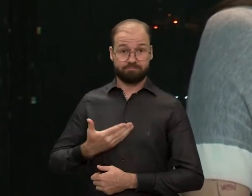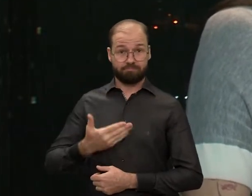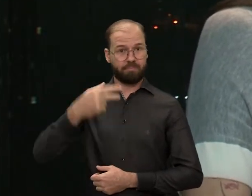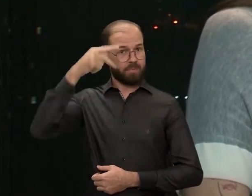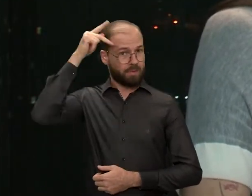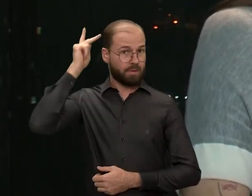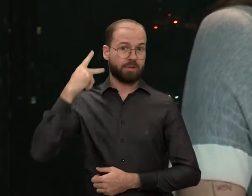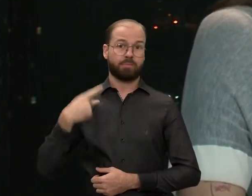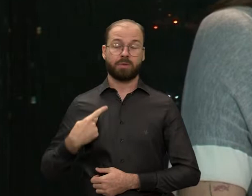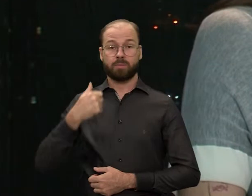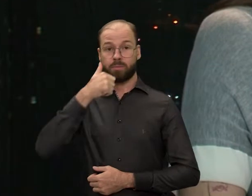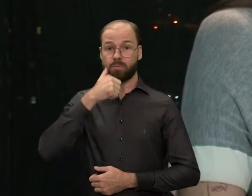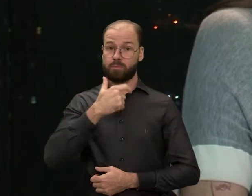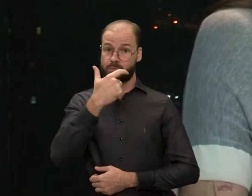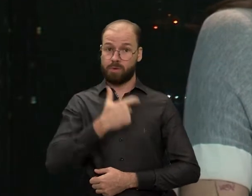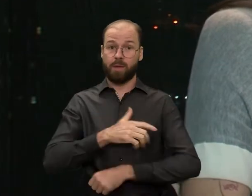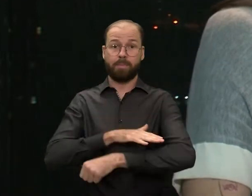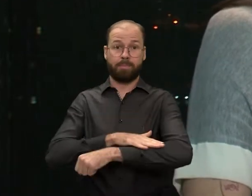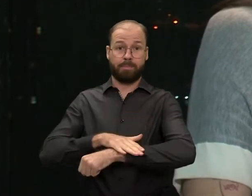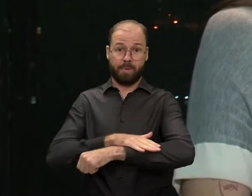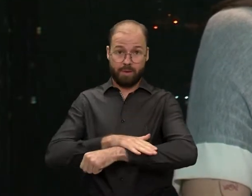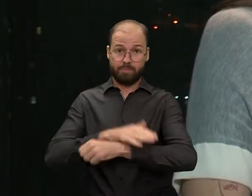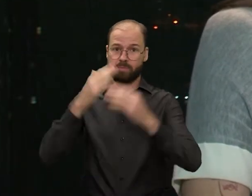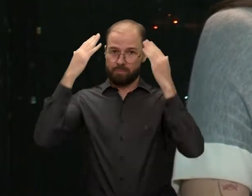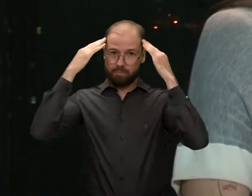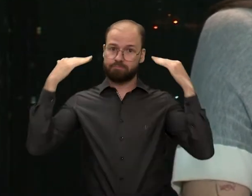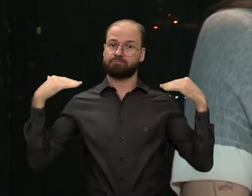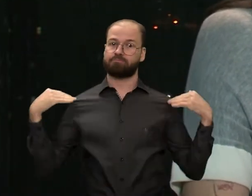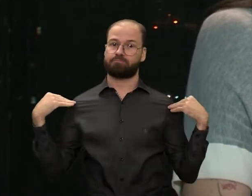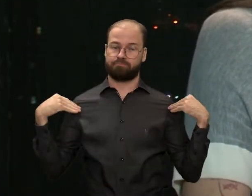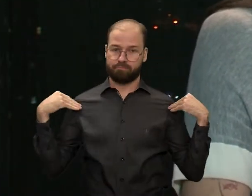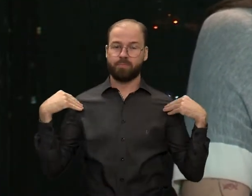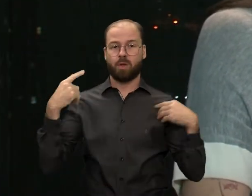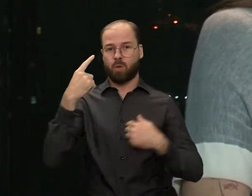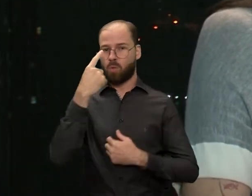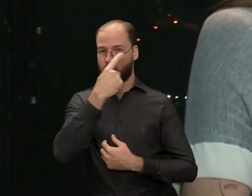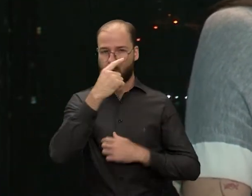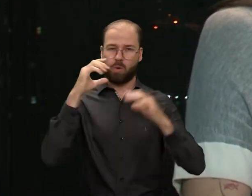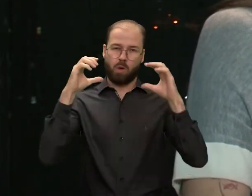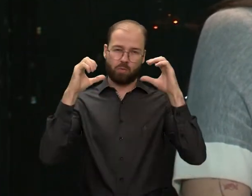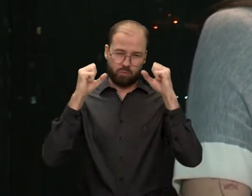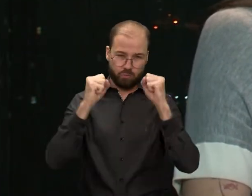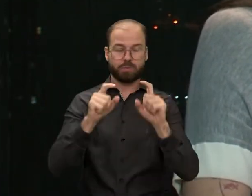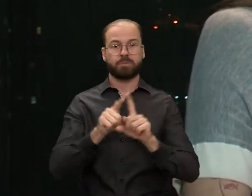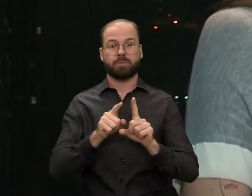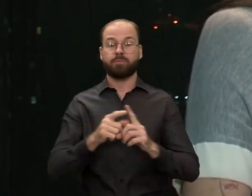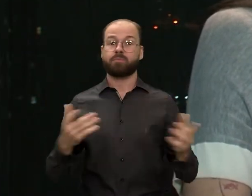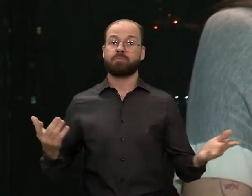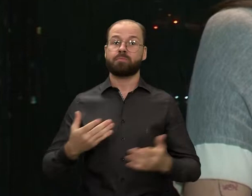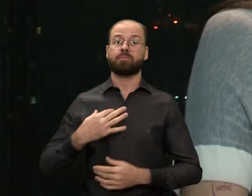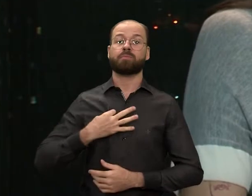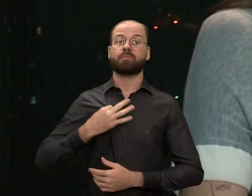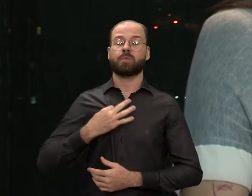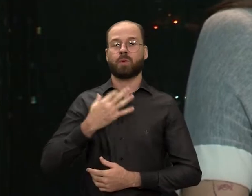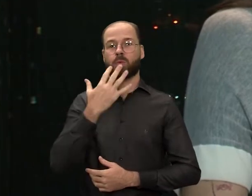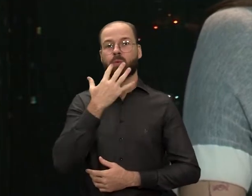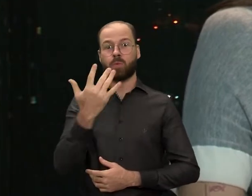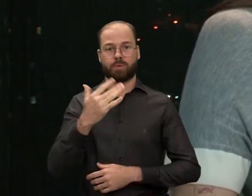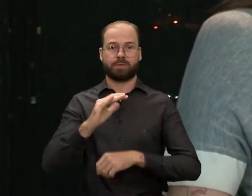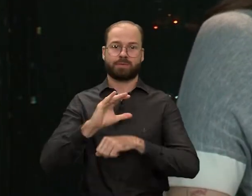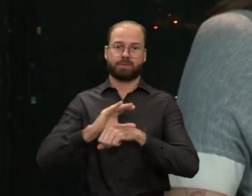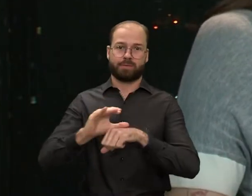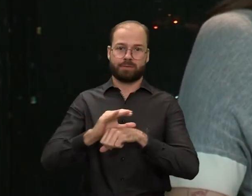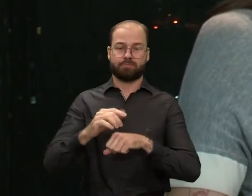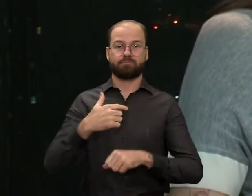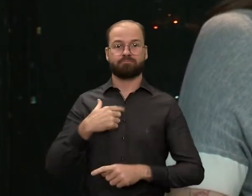uma mulher branca de cabelos escuros na altura dos ombros, tenho olhos também escuros. Hoje estou vestindo uma roupa cinza